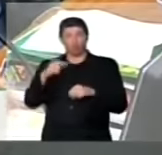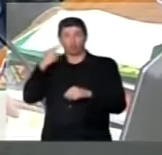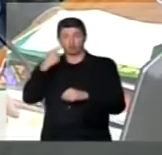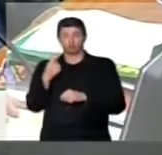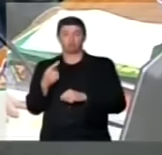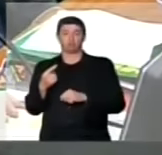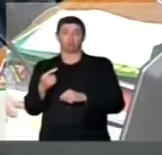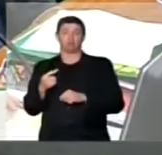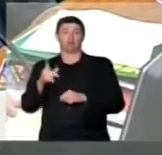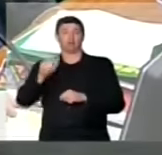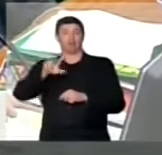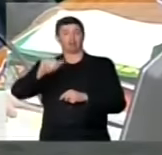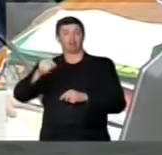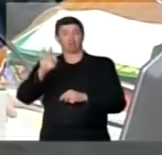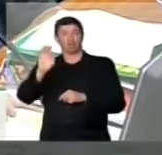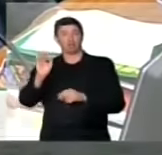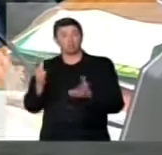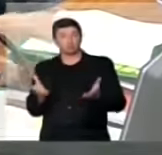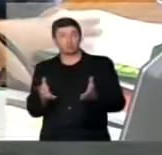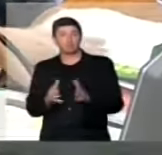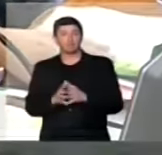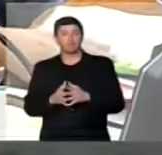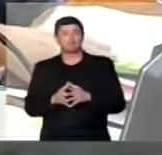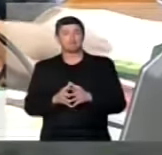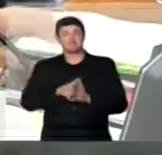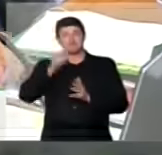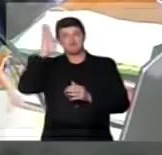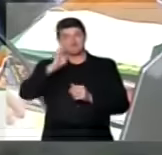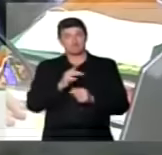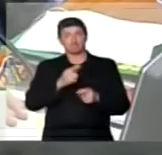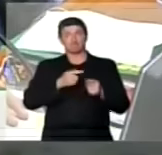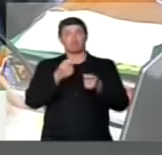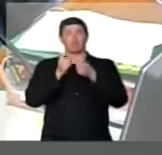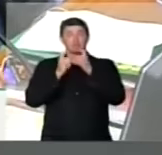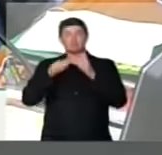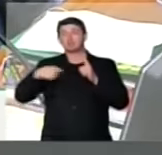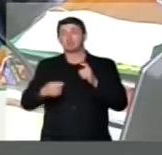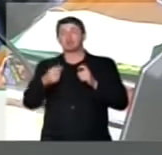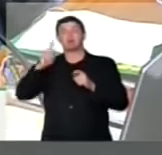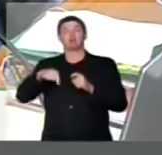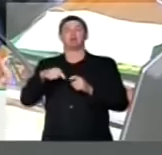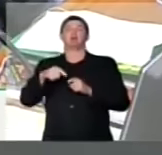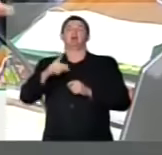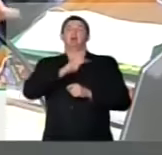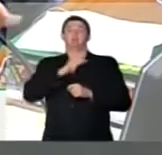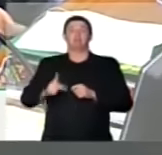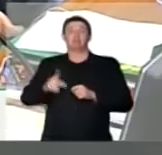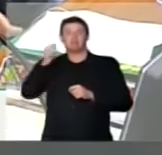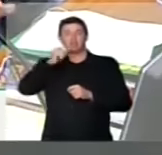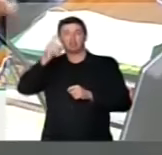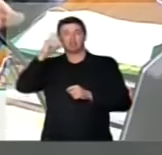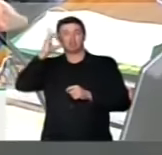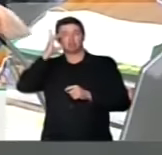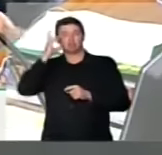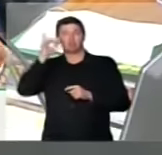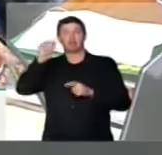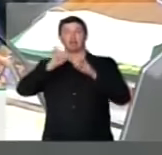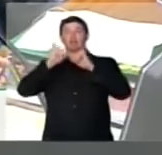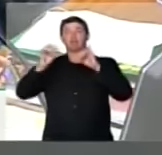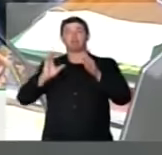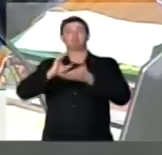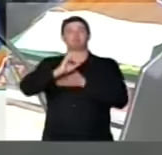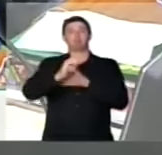procuradores da Lava Jato? O Brasil governado por uma presidente da República que se elegeu com uma campanha